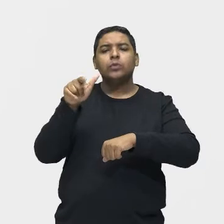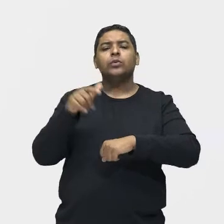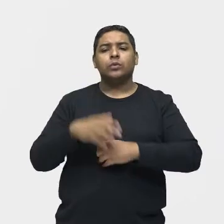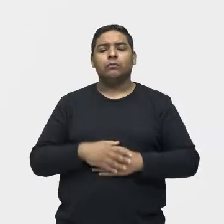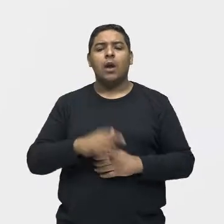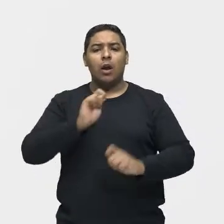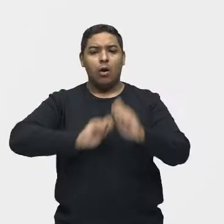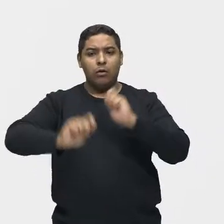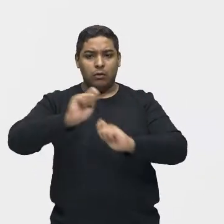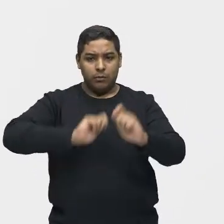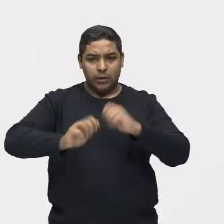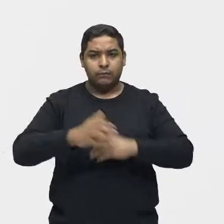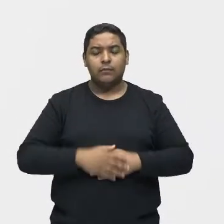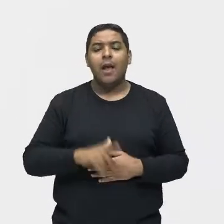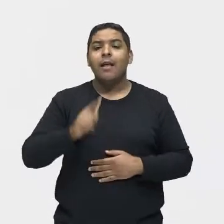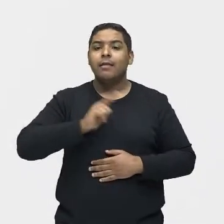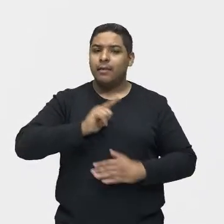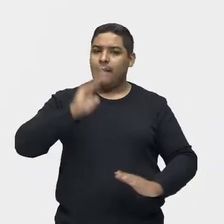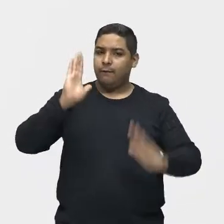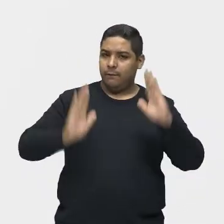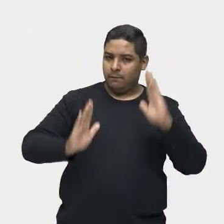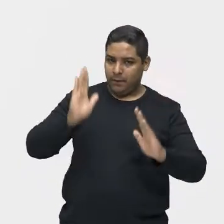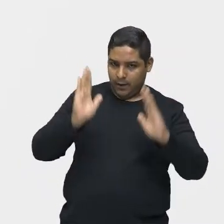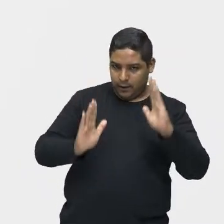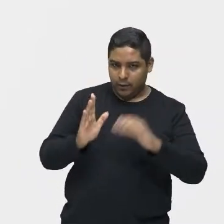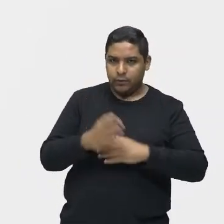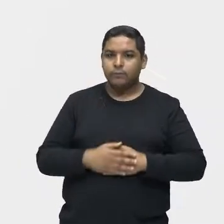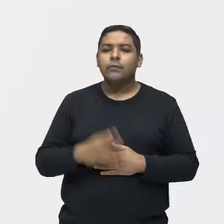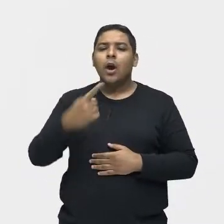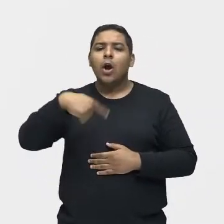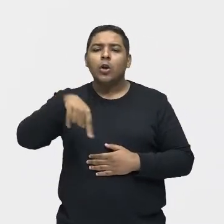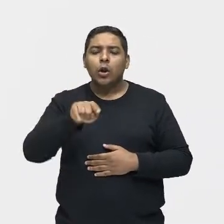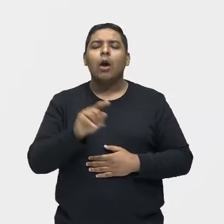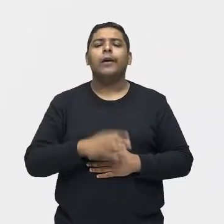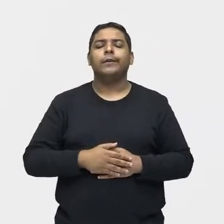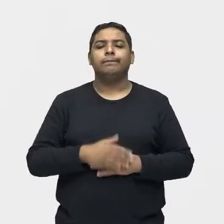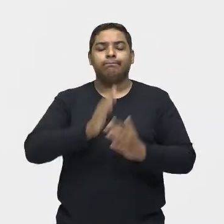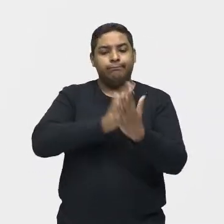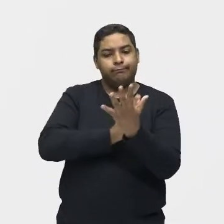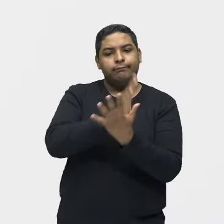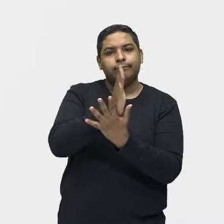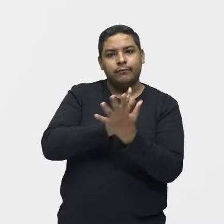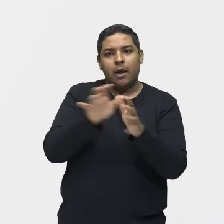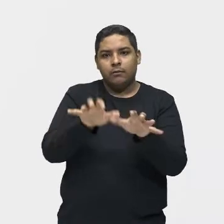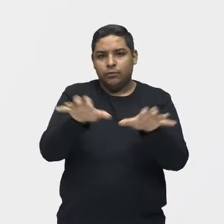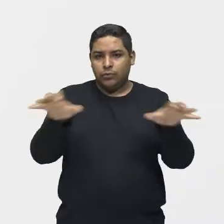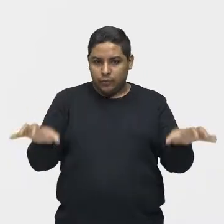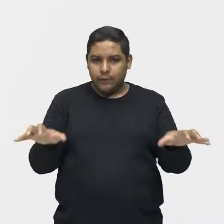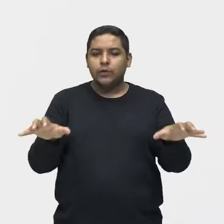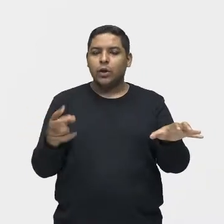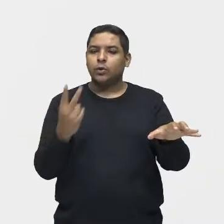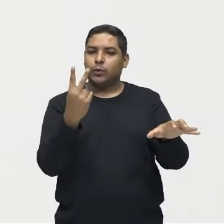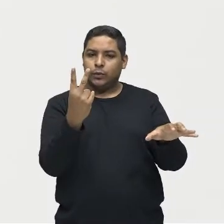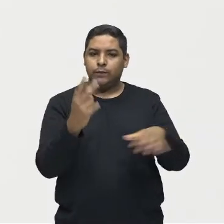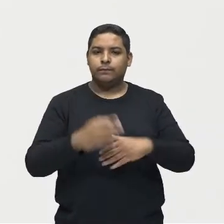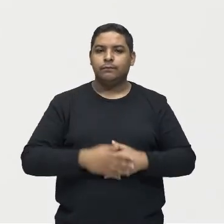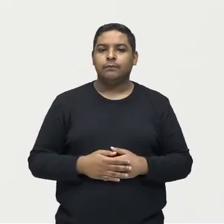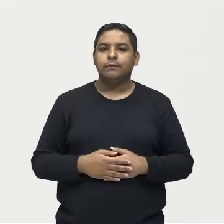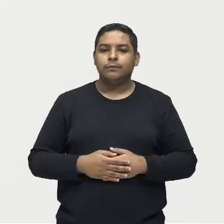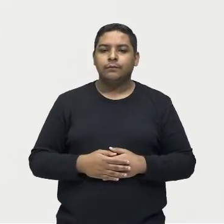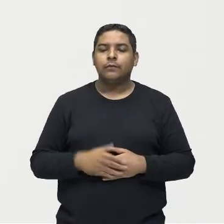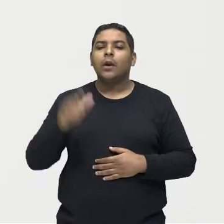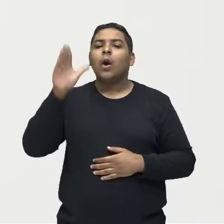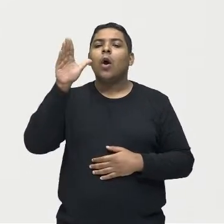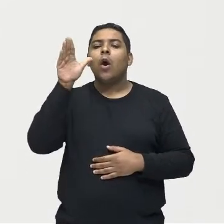que teve um período em que a gente dividia, né, os países em dois, onde a gente observa